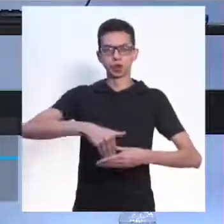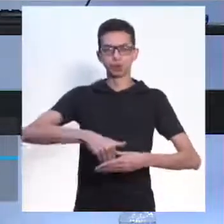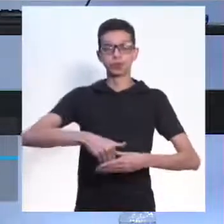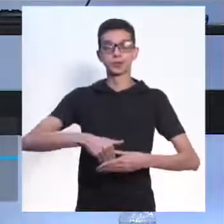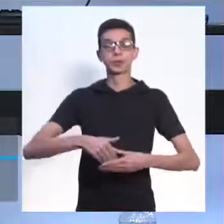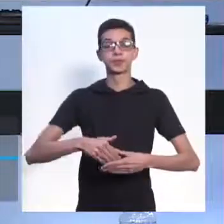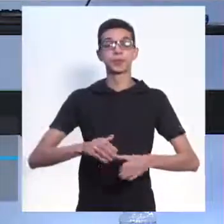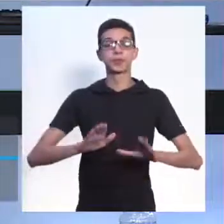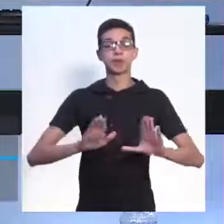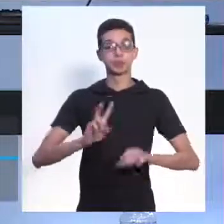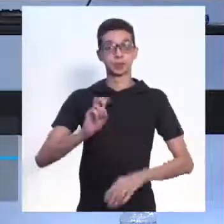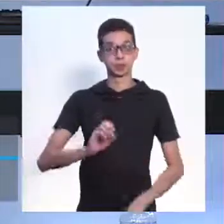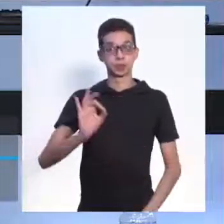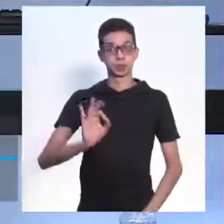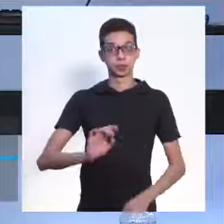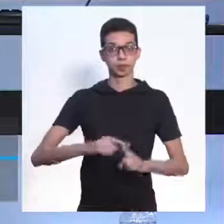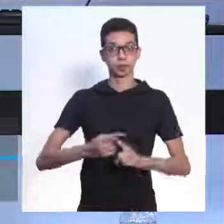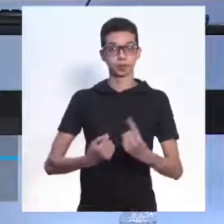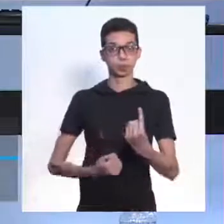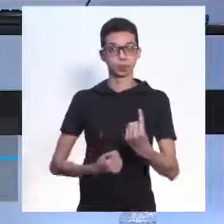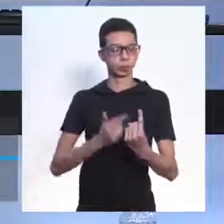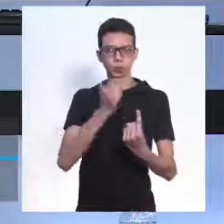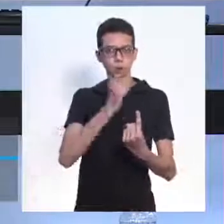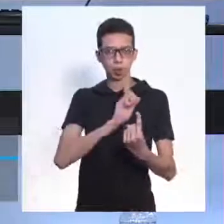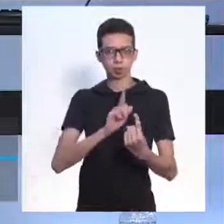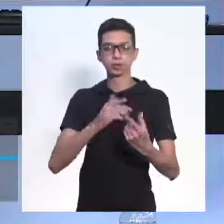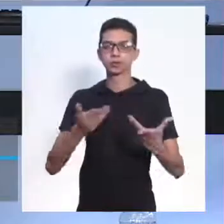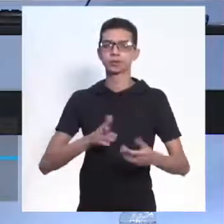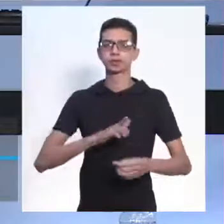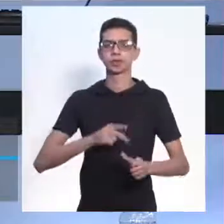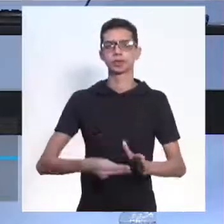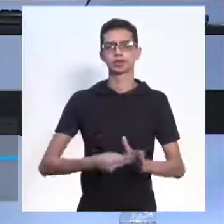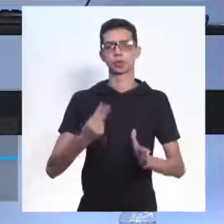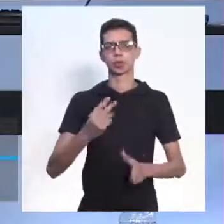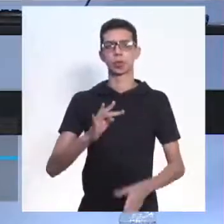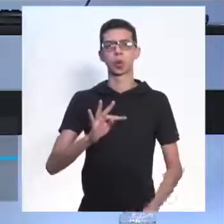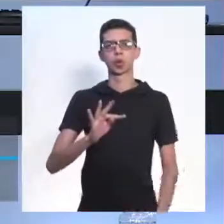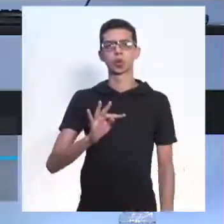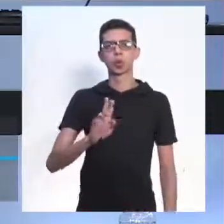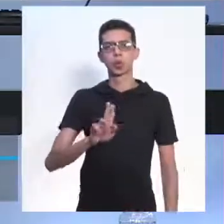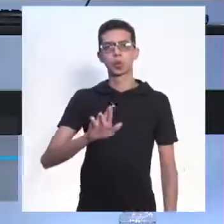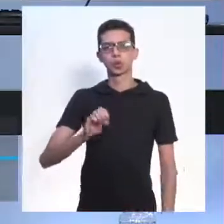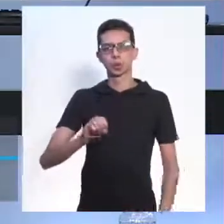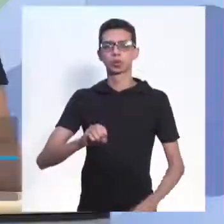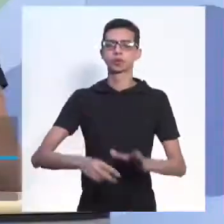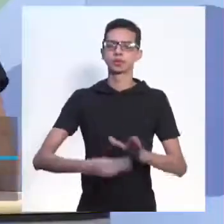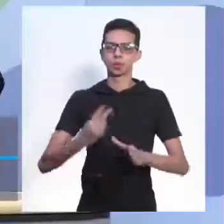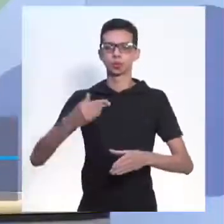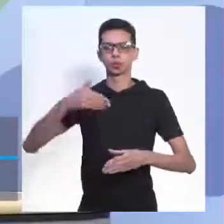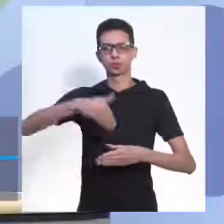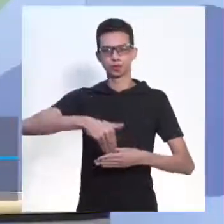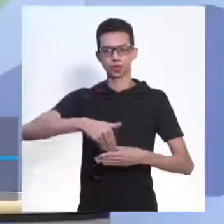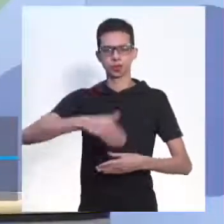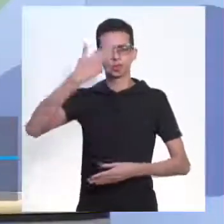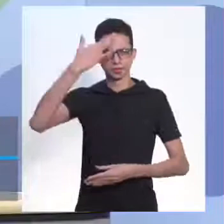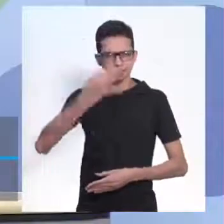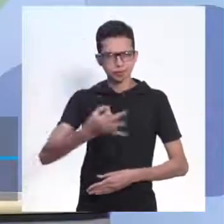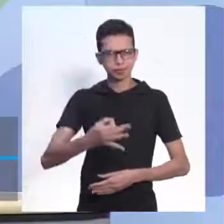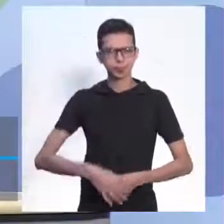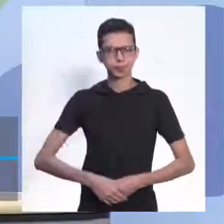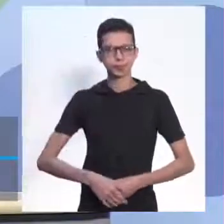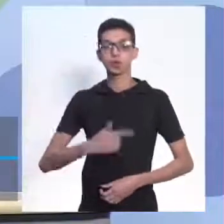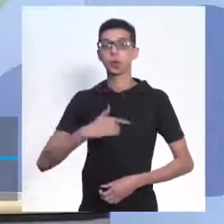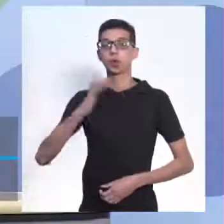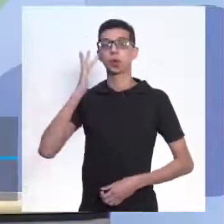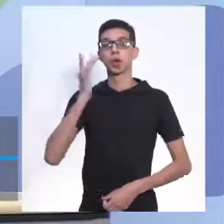não alcançar 50 por cento mais um e mas já tá mente nós temos um segundo turno até para entender Eu acho que a gente tá tão acostumado com